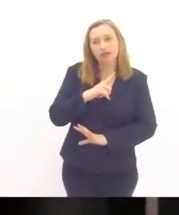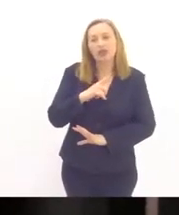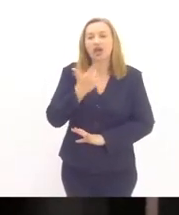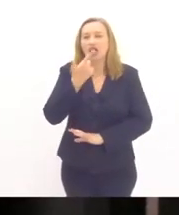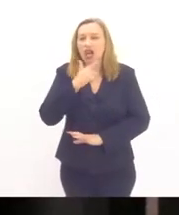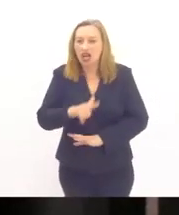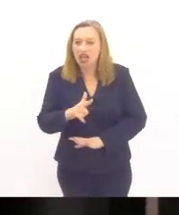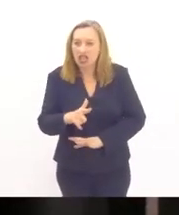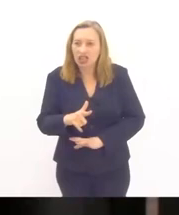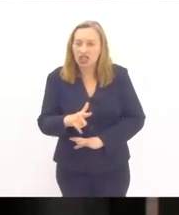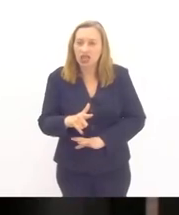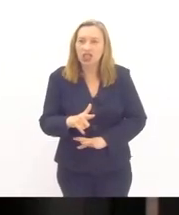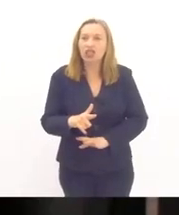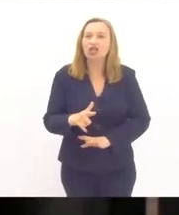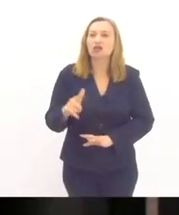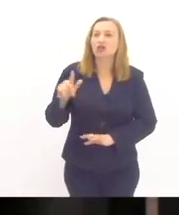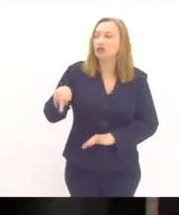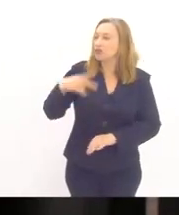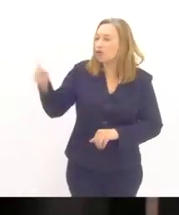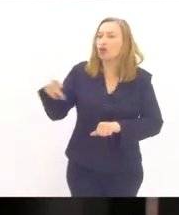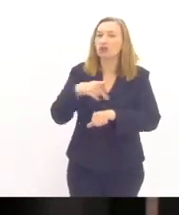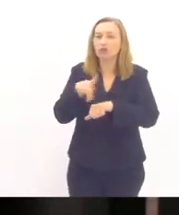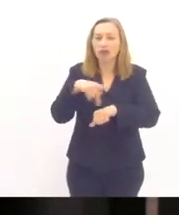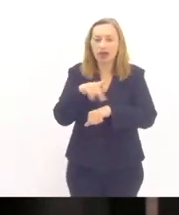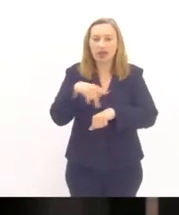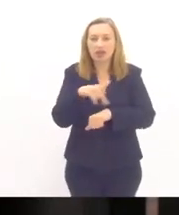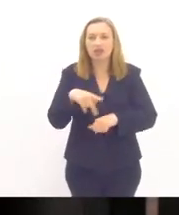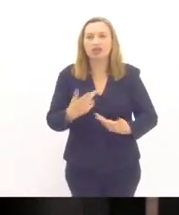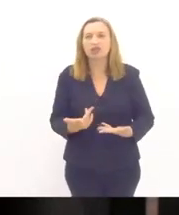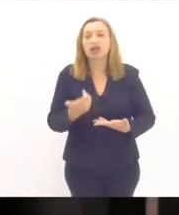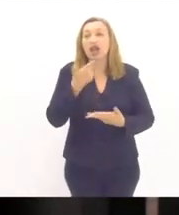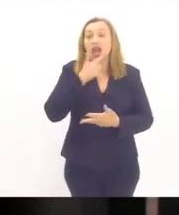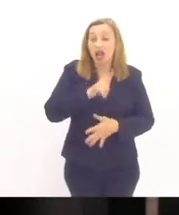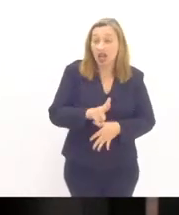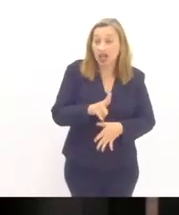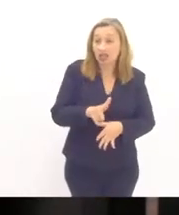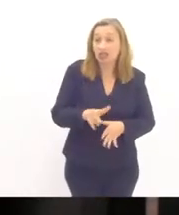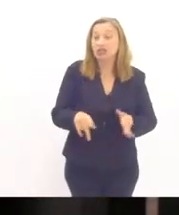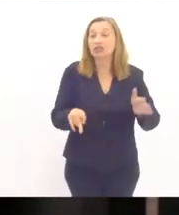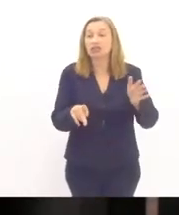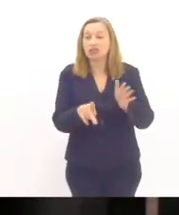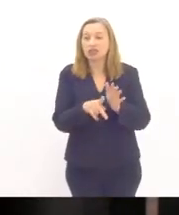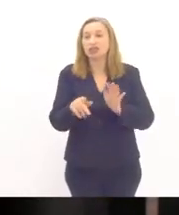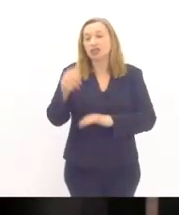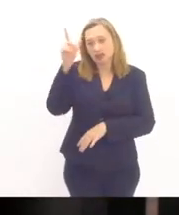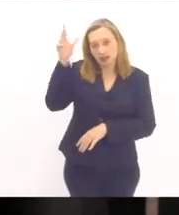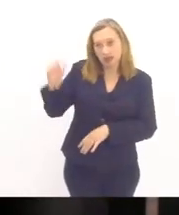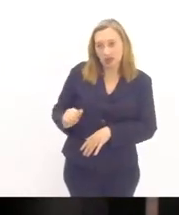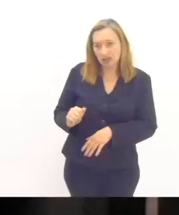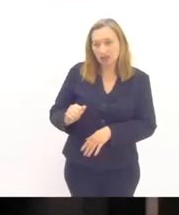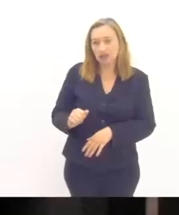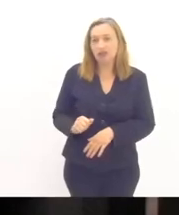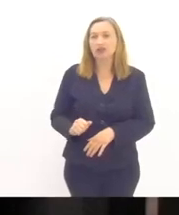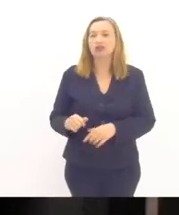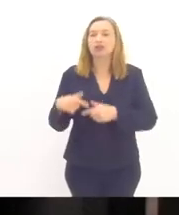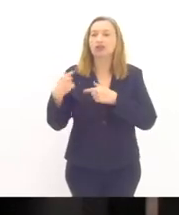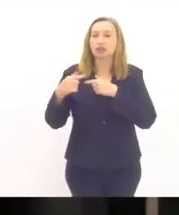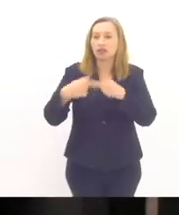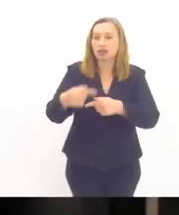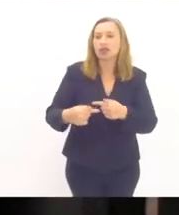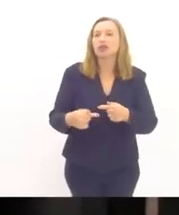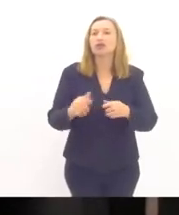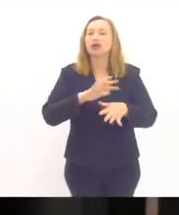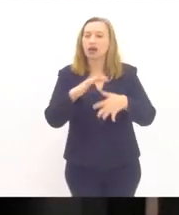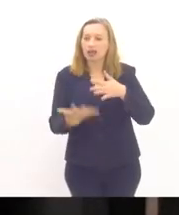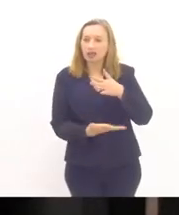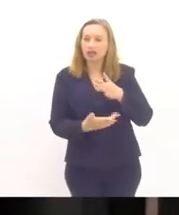de herança, línguas estrangeiras, línguas adicionais, as línguas de matriz africana, que também são de herança, as libras e as